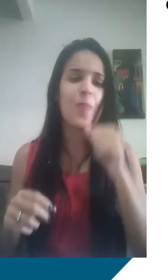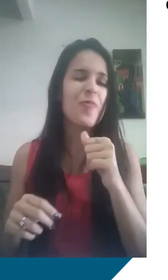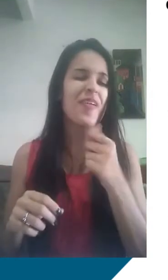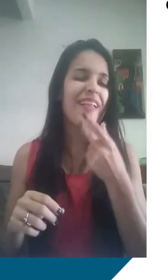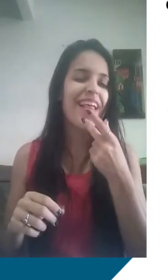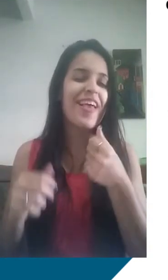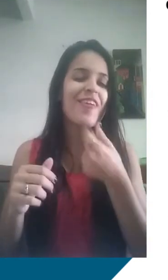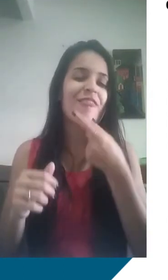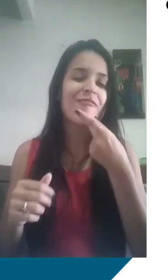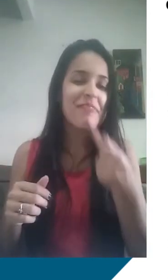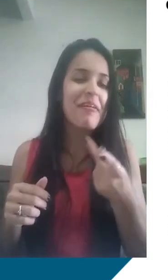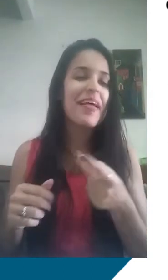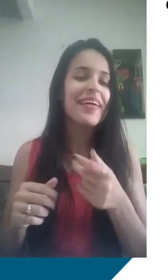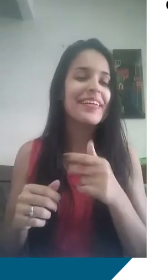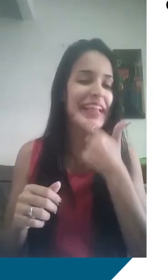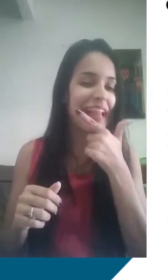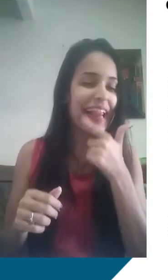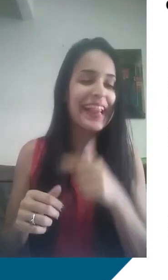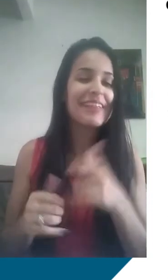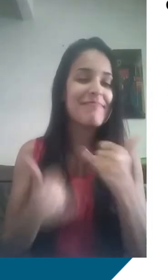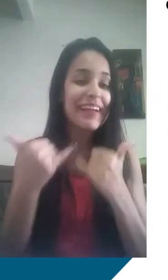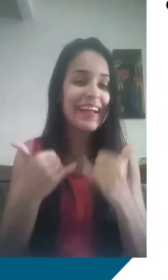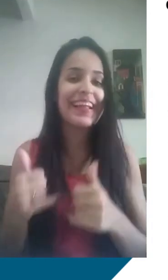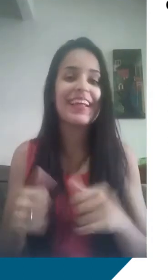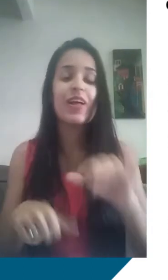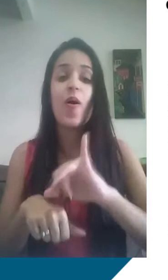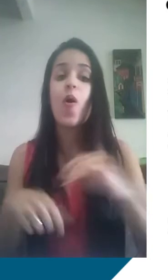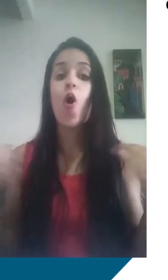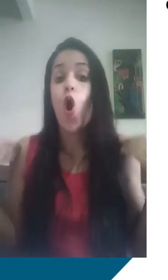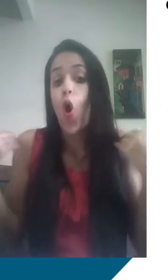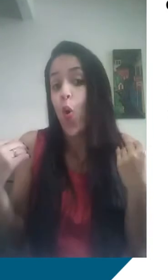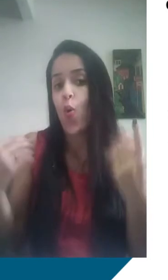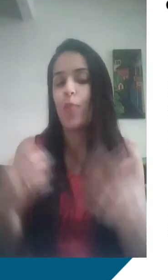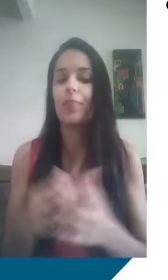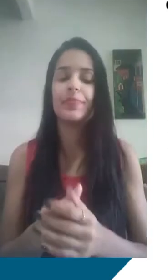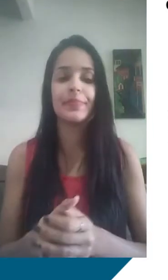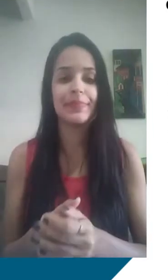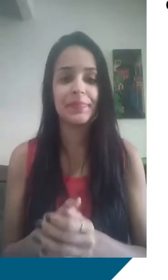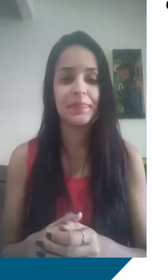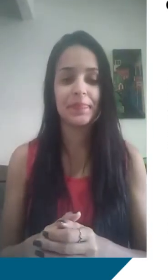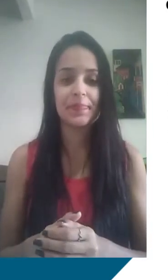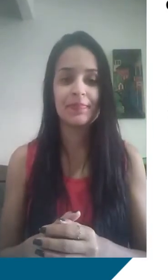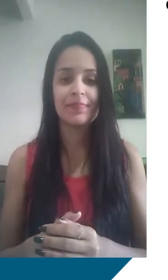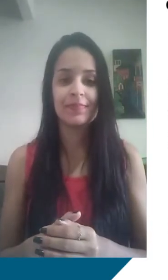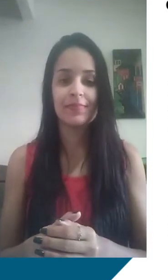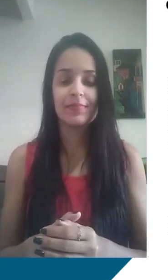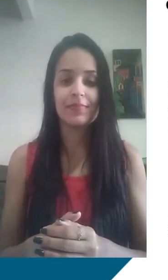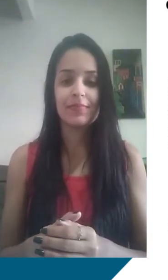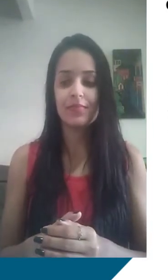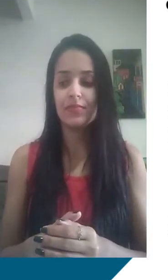vestimentas. O enunciado dessa questão destaca os processos de coesão que garantem a progressão